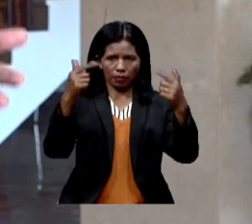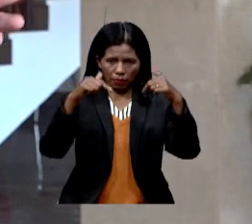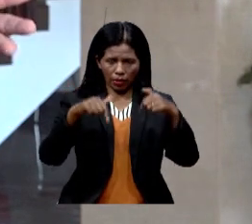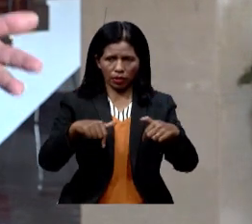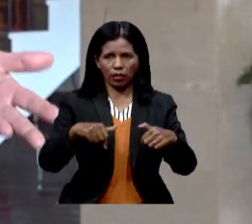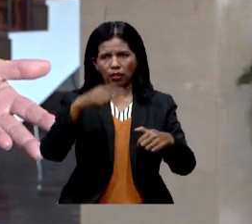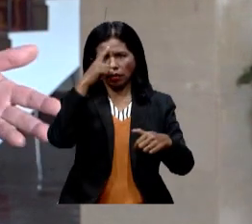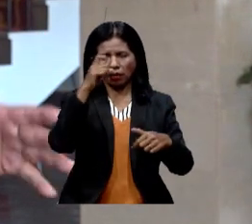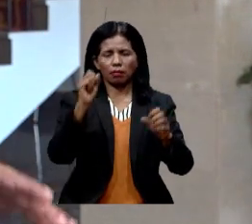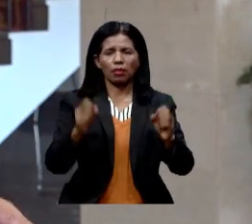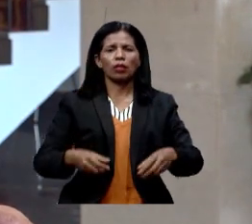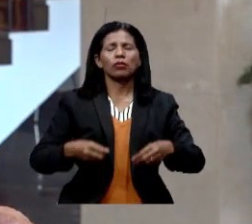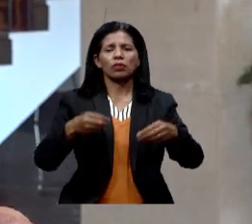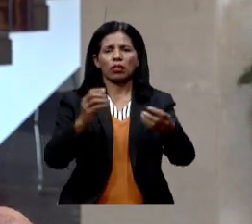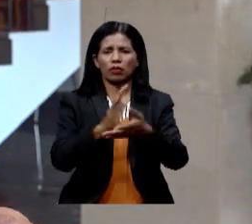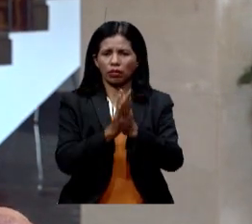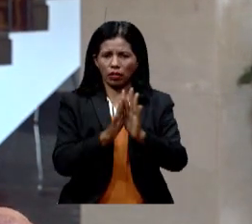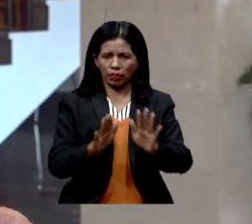Mas nem para felicitar.